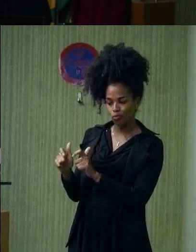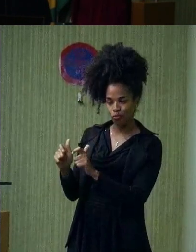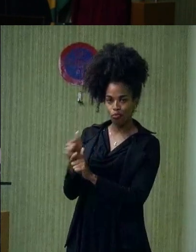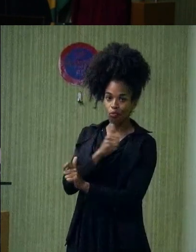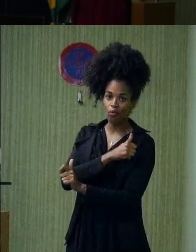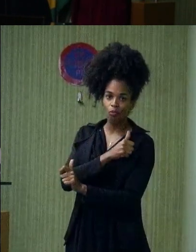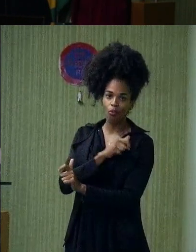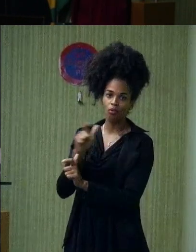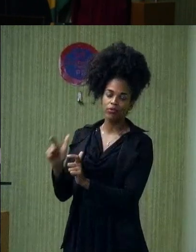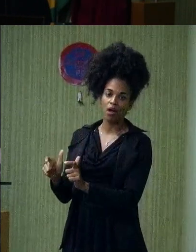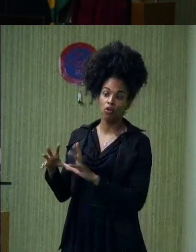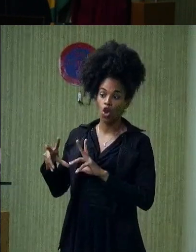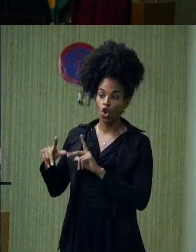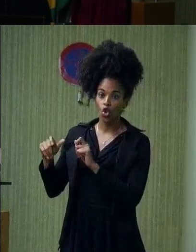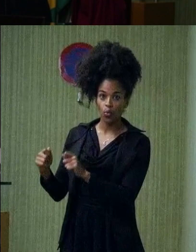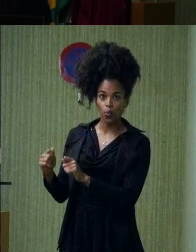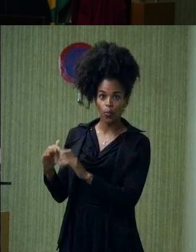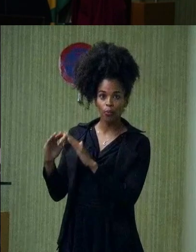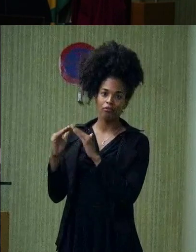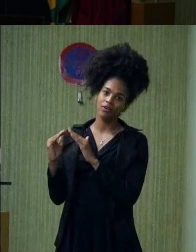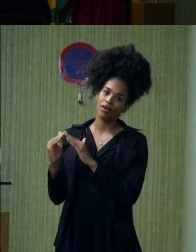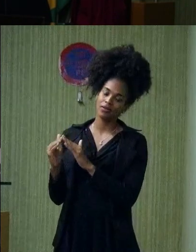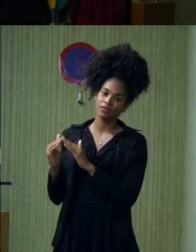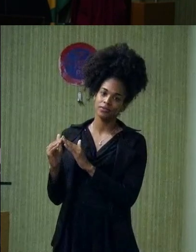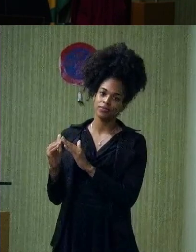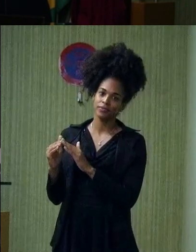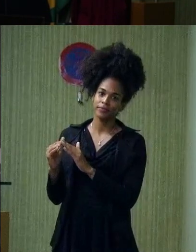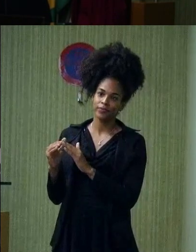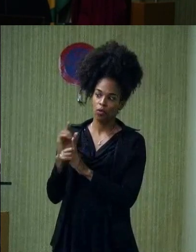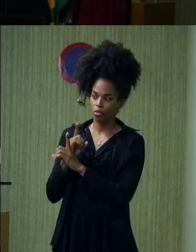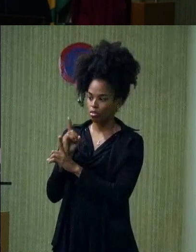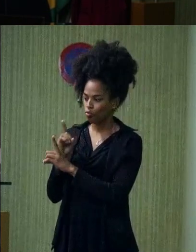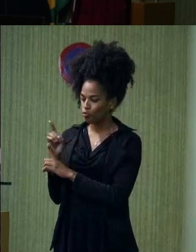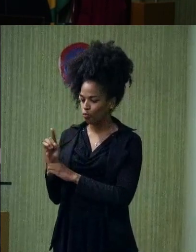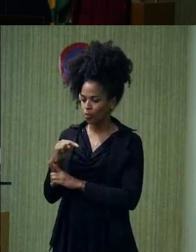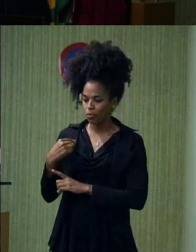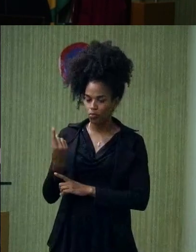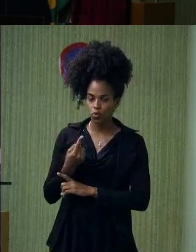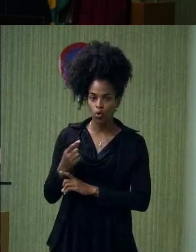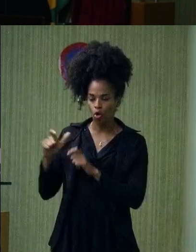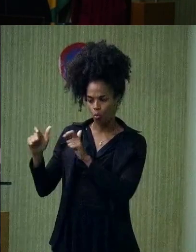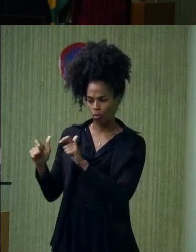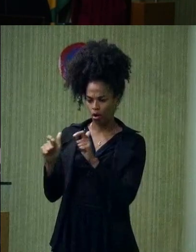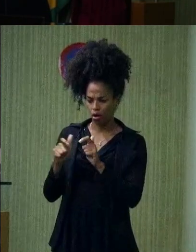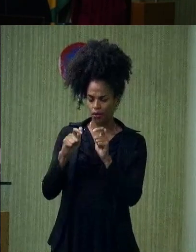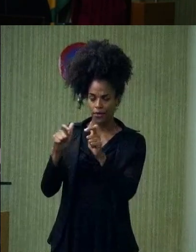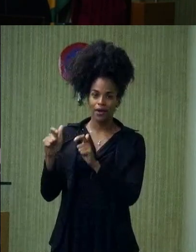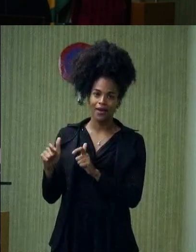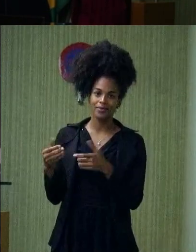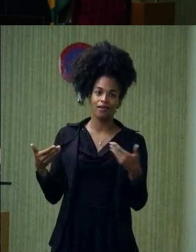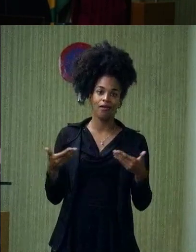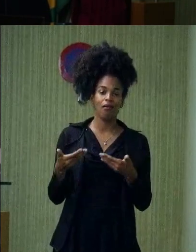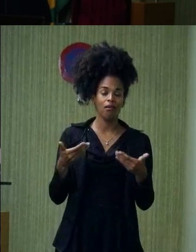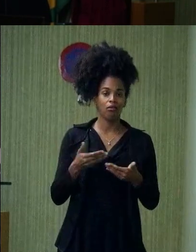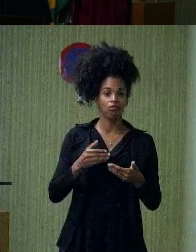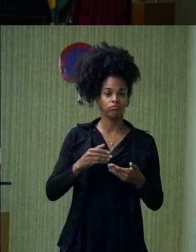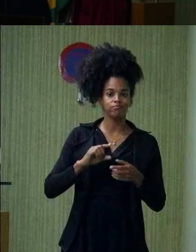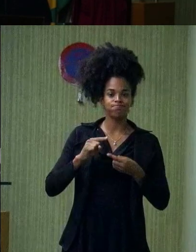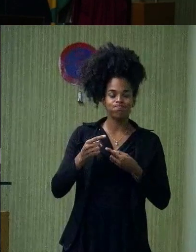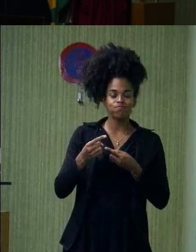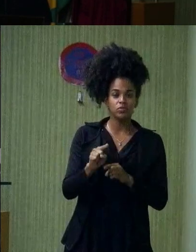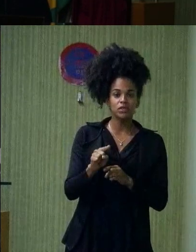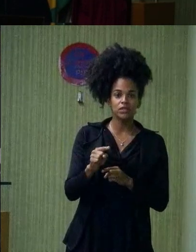estavam em suas casas não só os alunos mas todos nós mas agora o desafio maior foi justamente uma